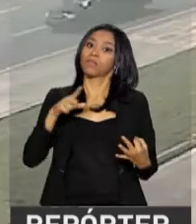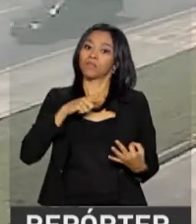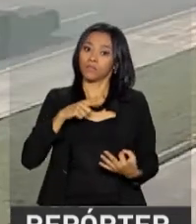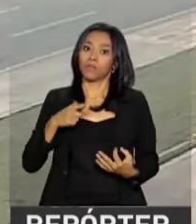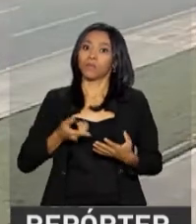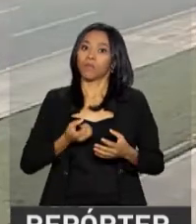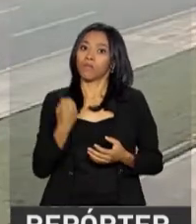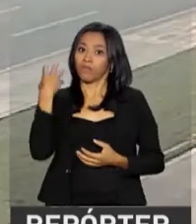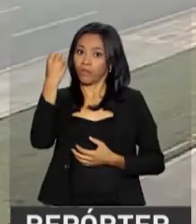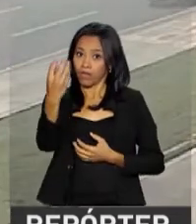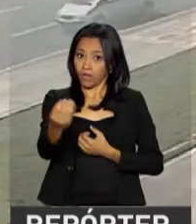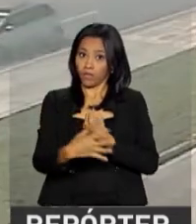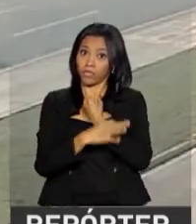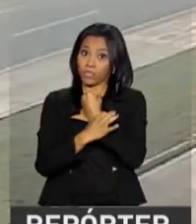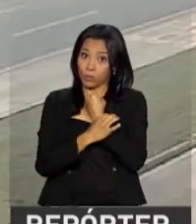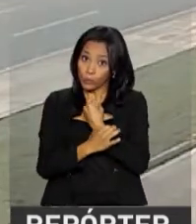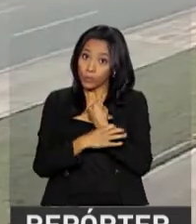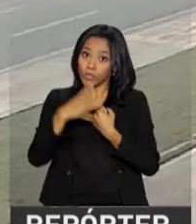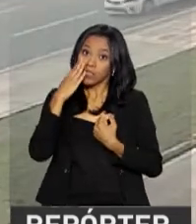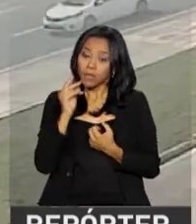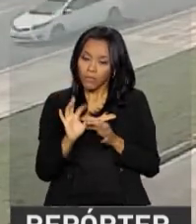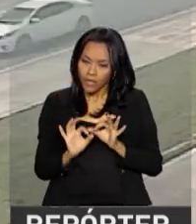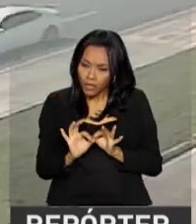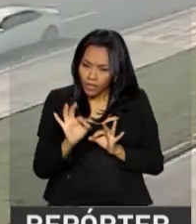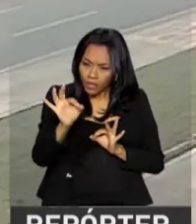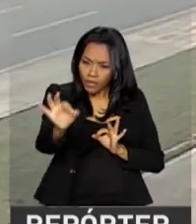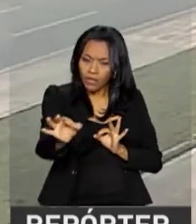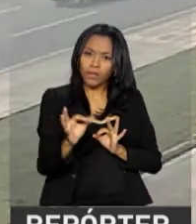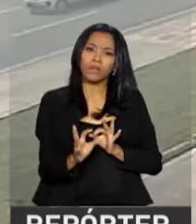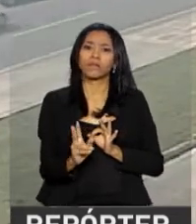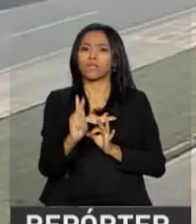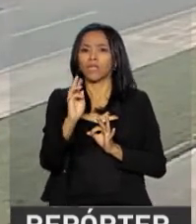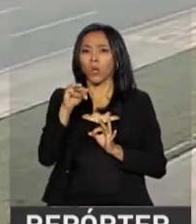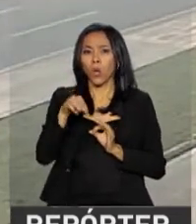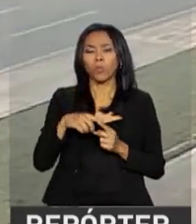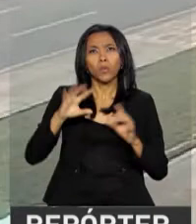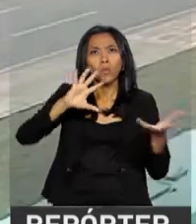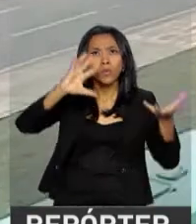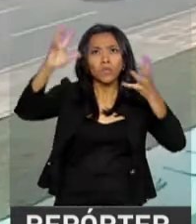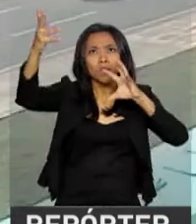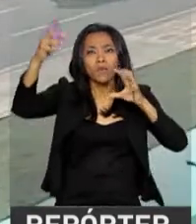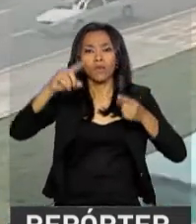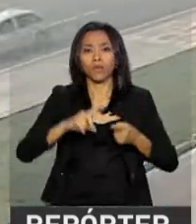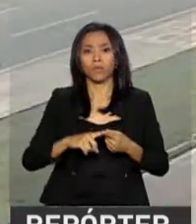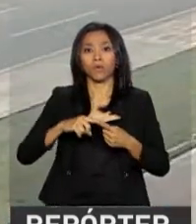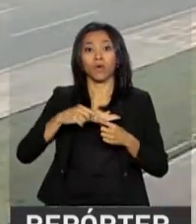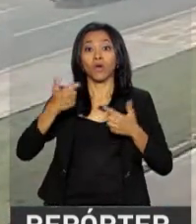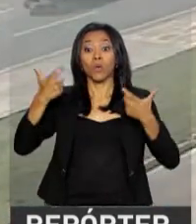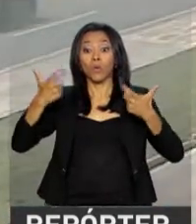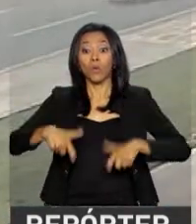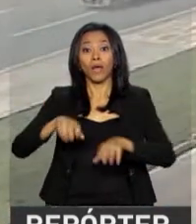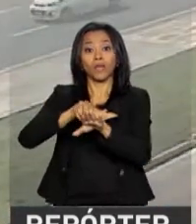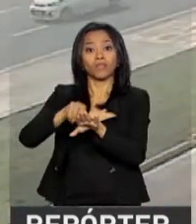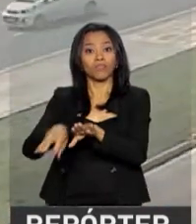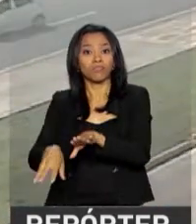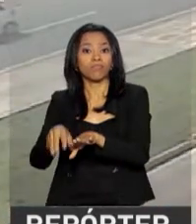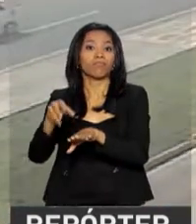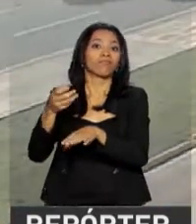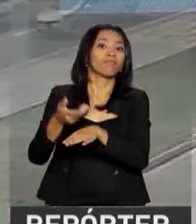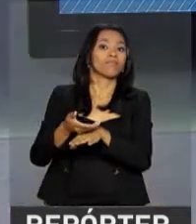se informando sobre as distâncias que vão percorrer condições do tempo pontos de parada além da revisão do